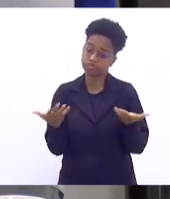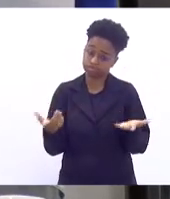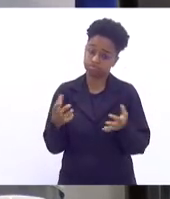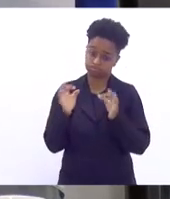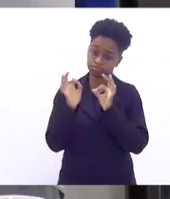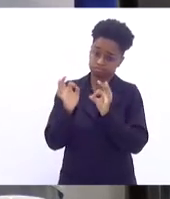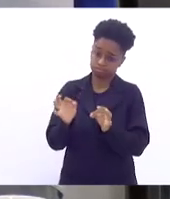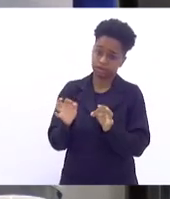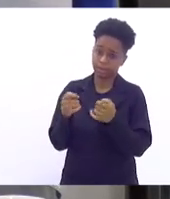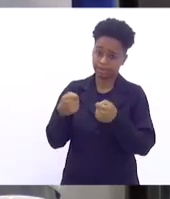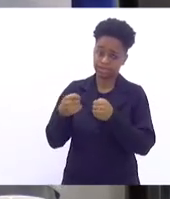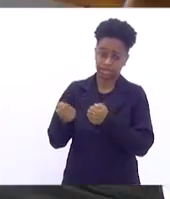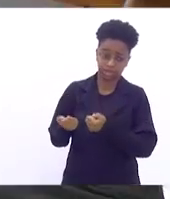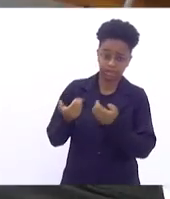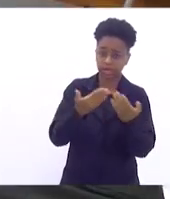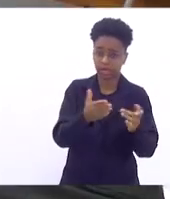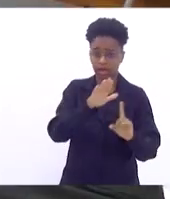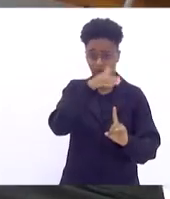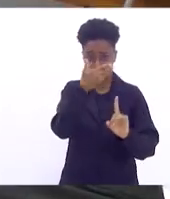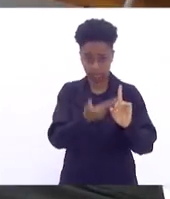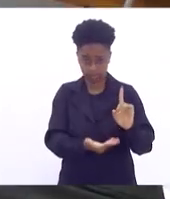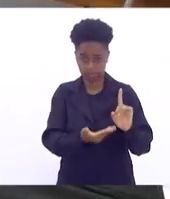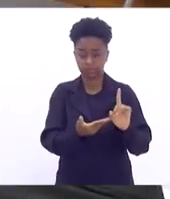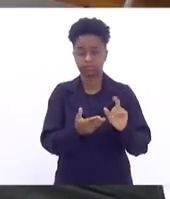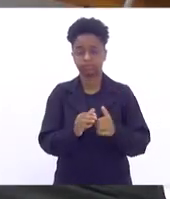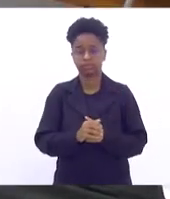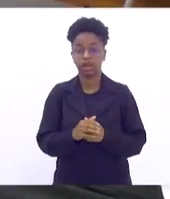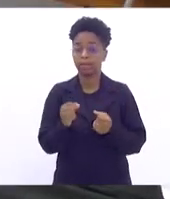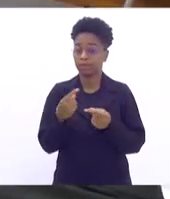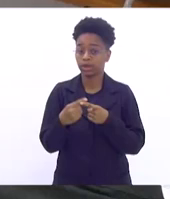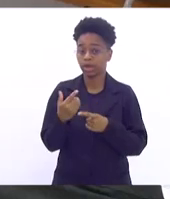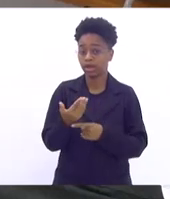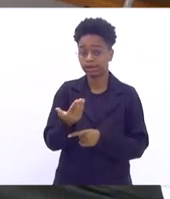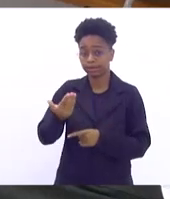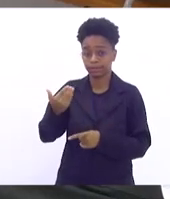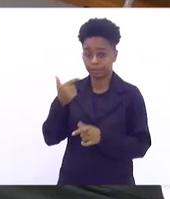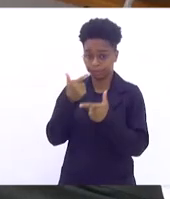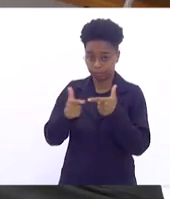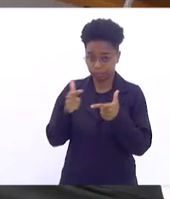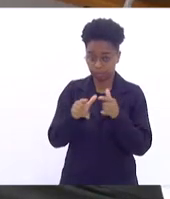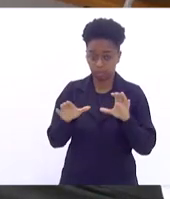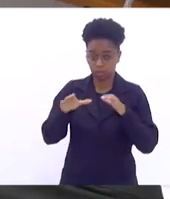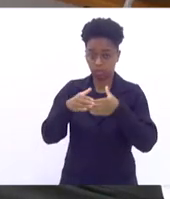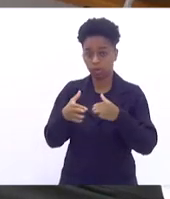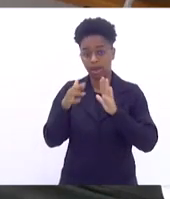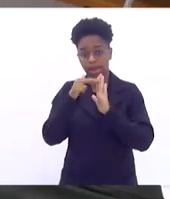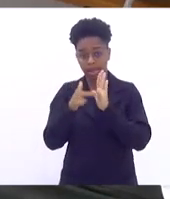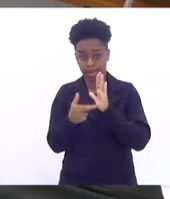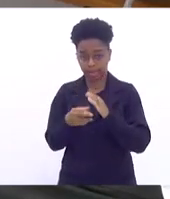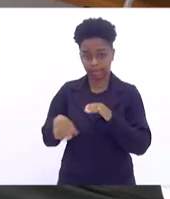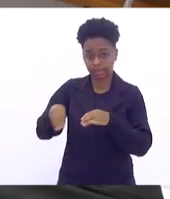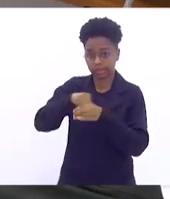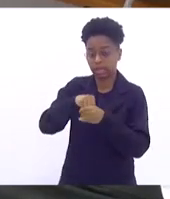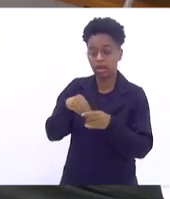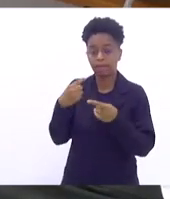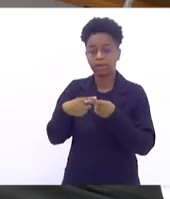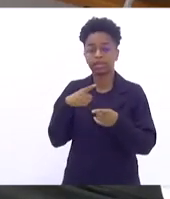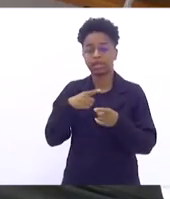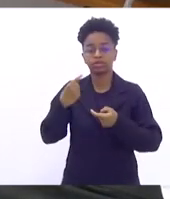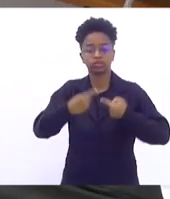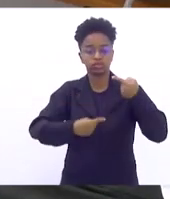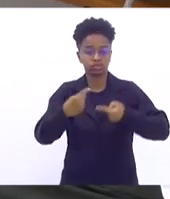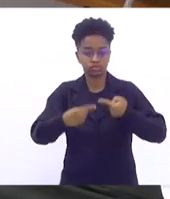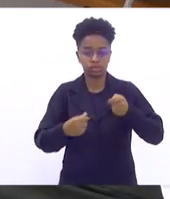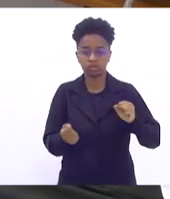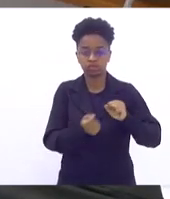excelência entregue a medalha para sua homenageada que nós estávamos com problemas na comissão de normas internas porque havia uma discussão com a casa